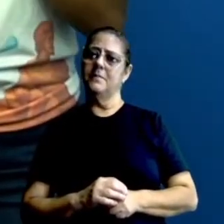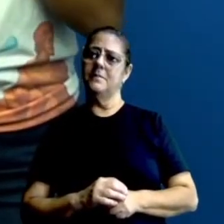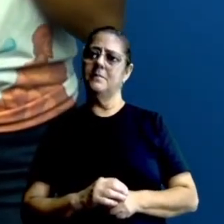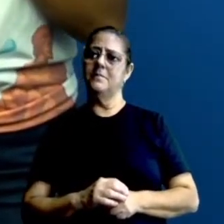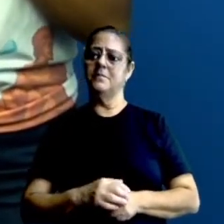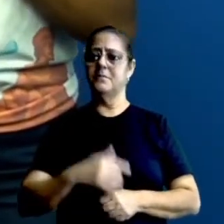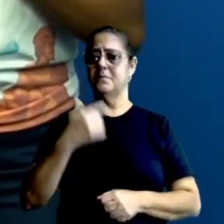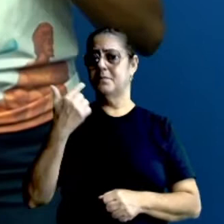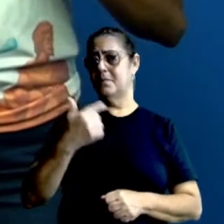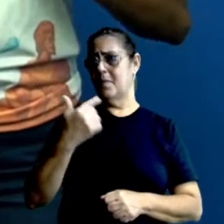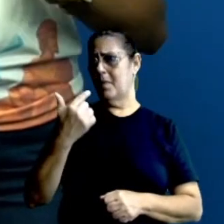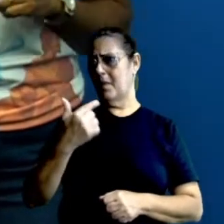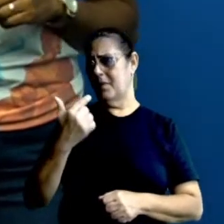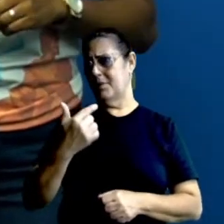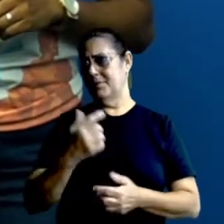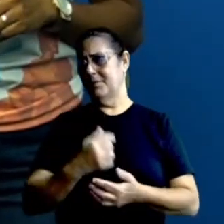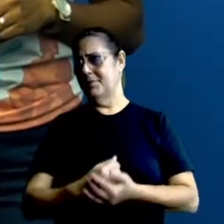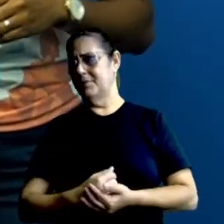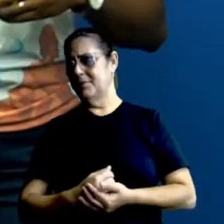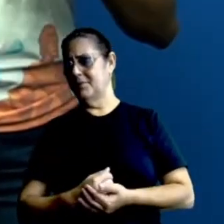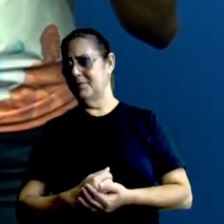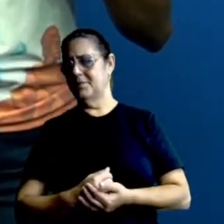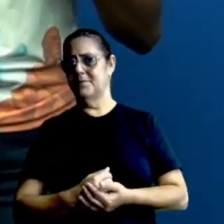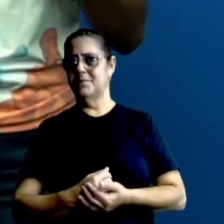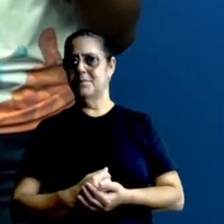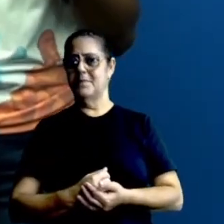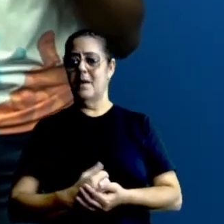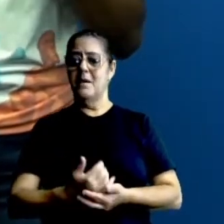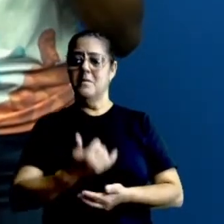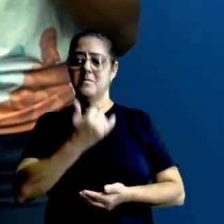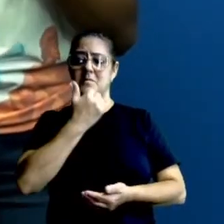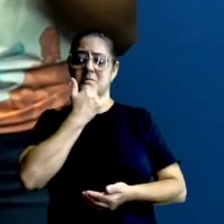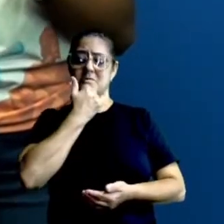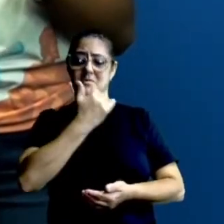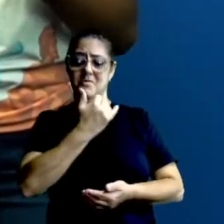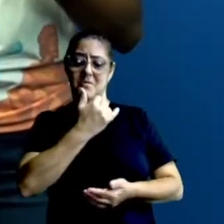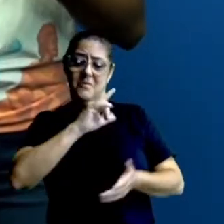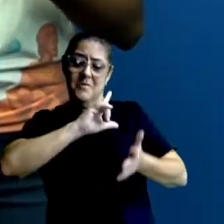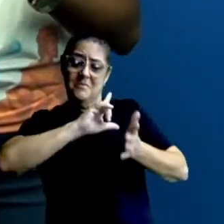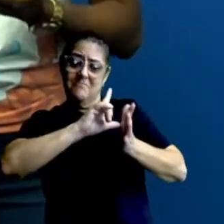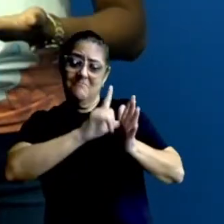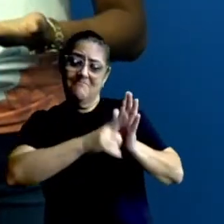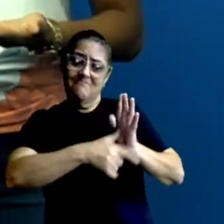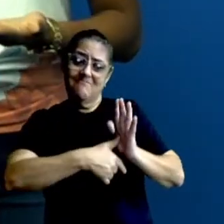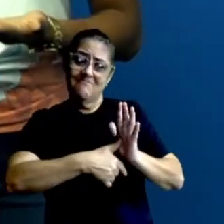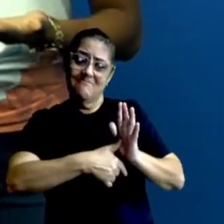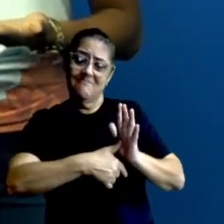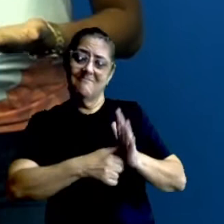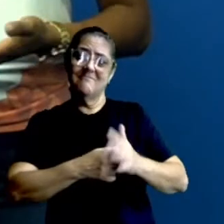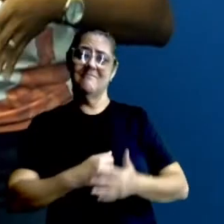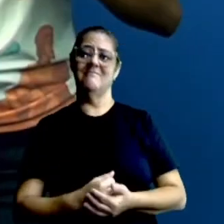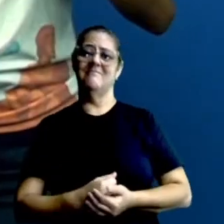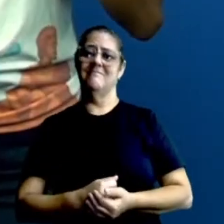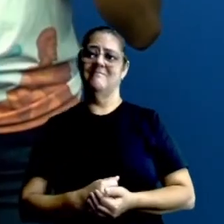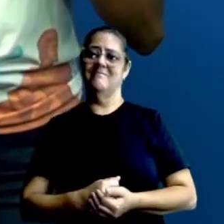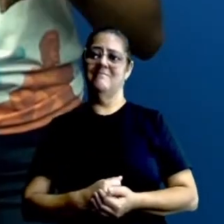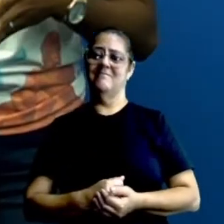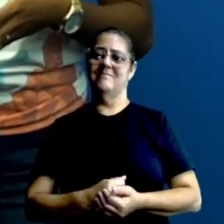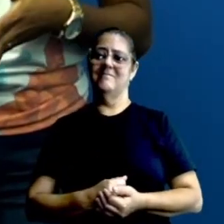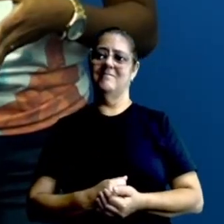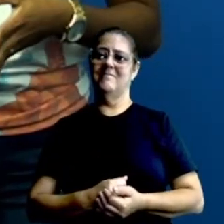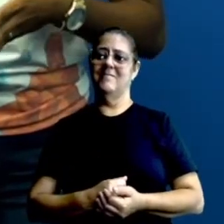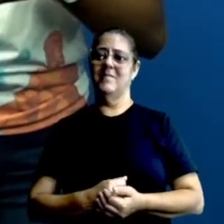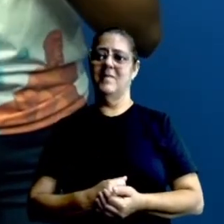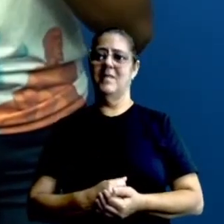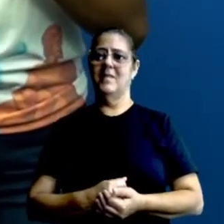a segunda está logo do ladinho Me desculpe estou atrasado como é que eu falo isso aí